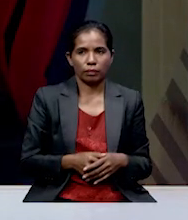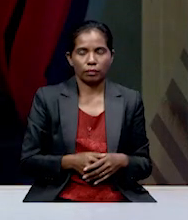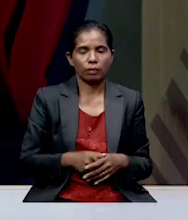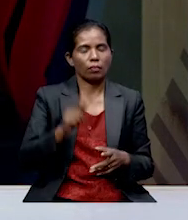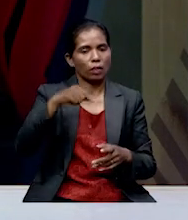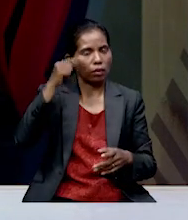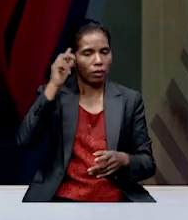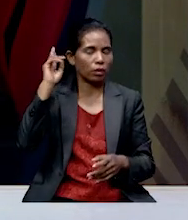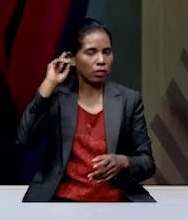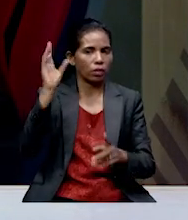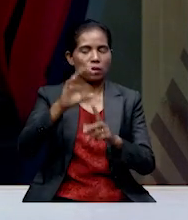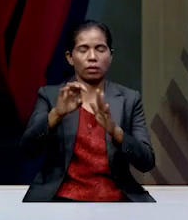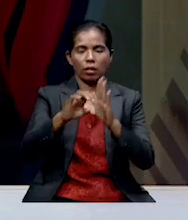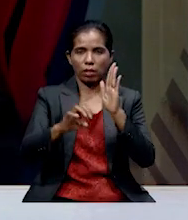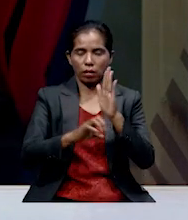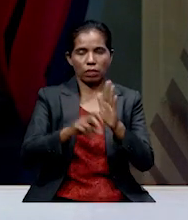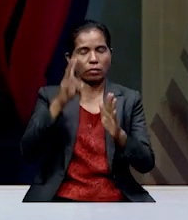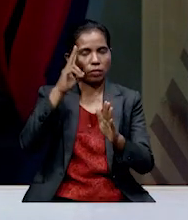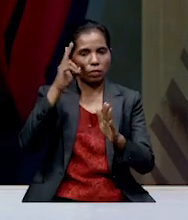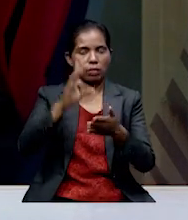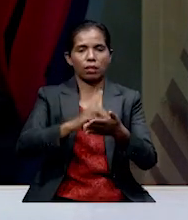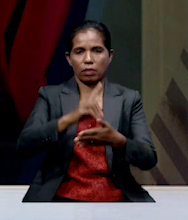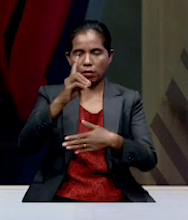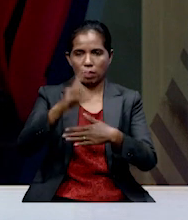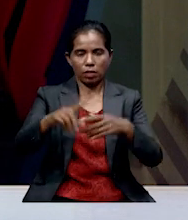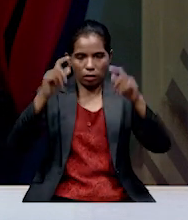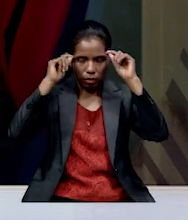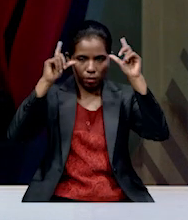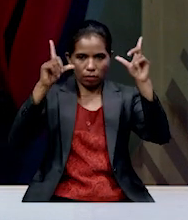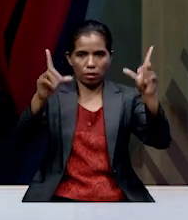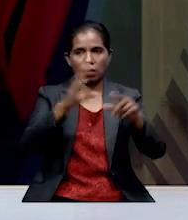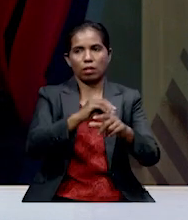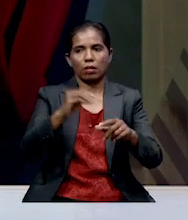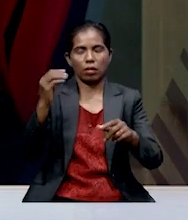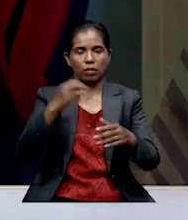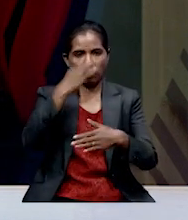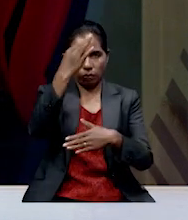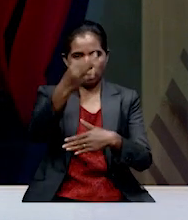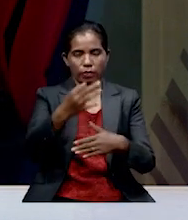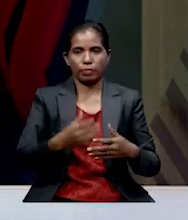Governo Rona chefe Estado na visão conaba desenvolvimento Timor-Leste Nian Iha Futuro.